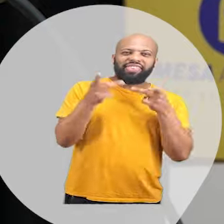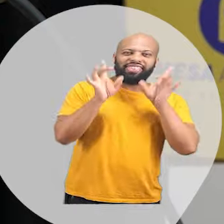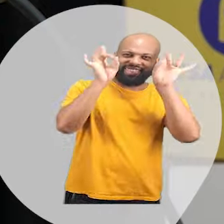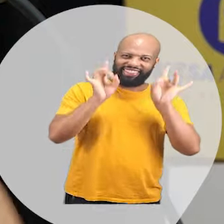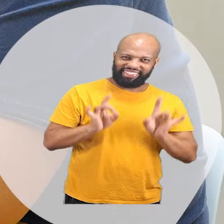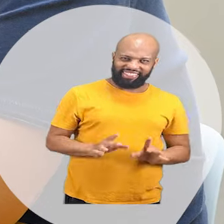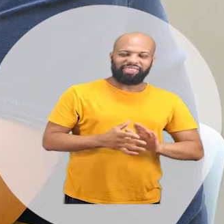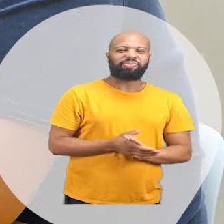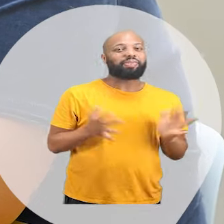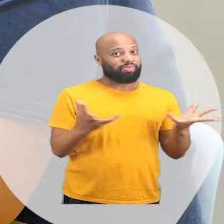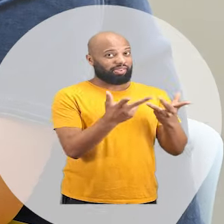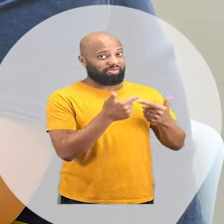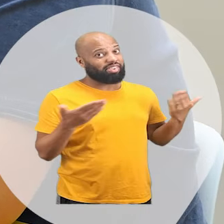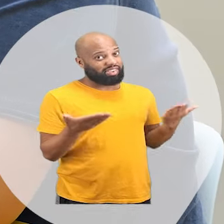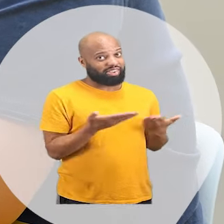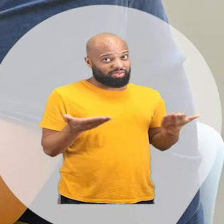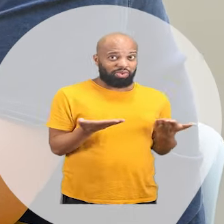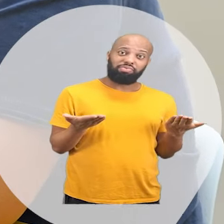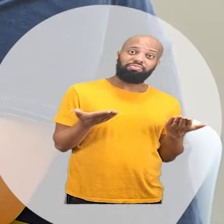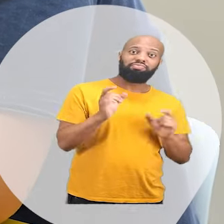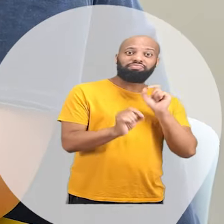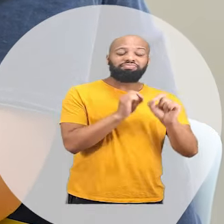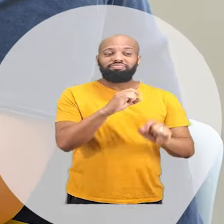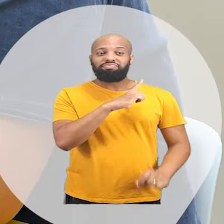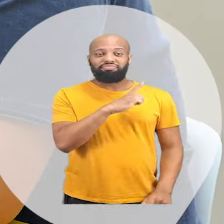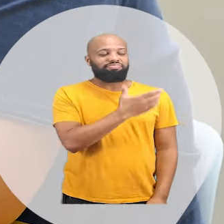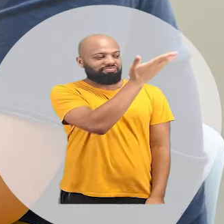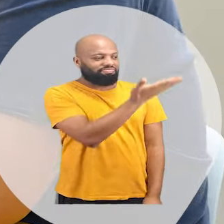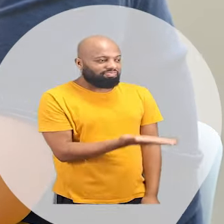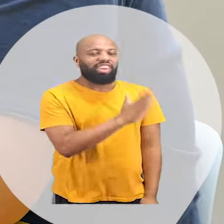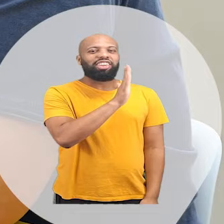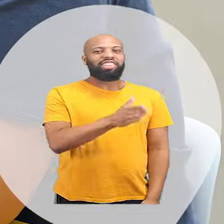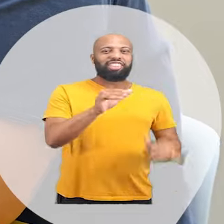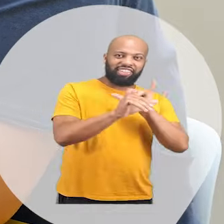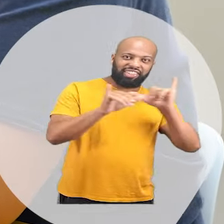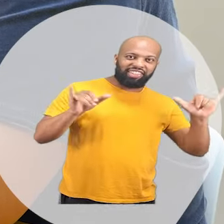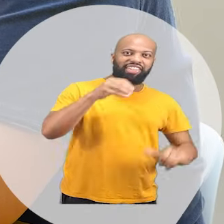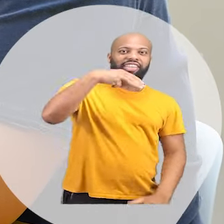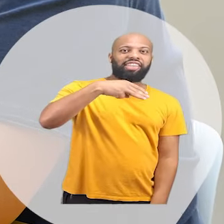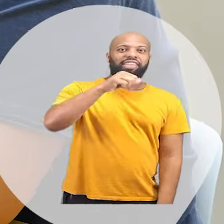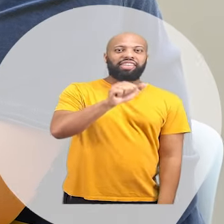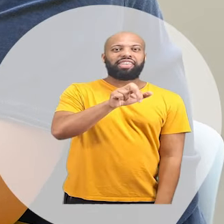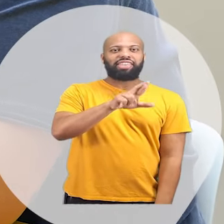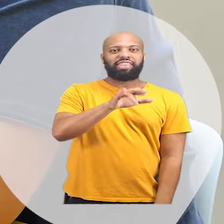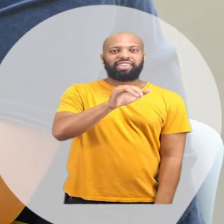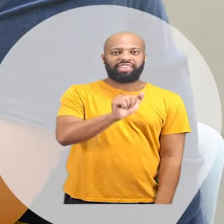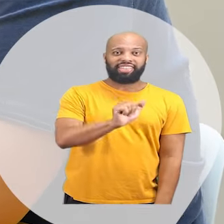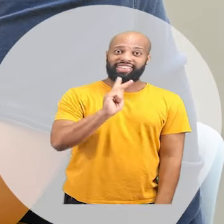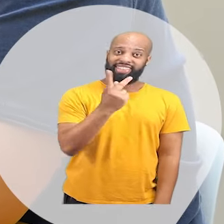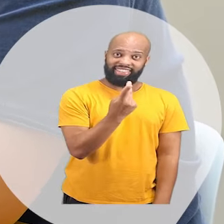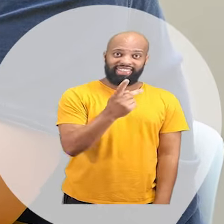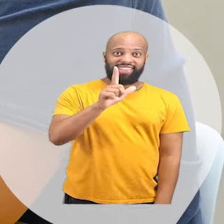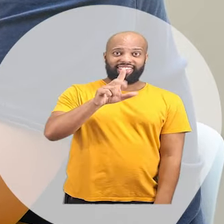especial maravilha então no nosso corner aqui direito temos Ela já foi anunciada Maria luz